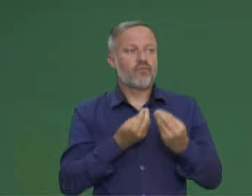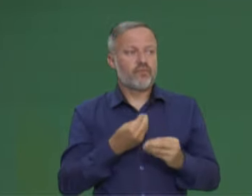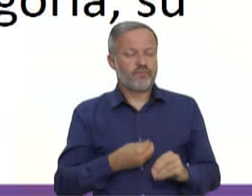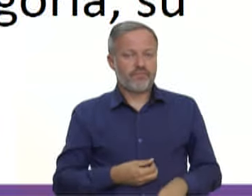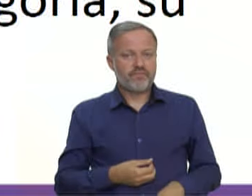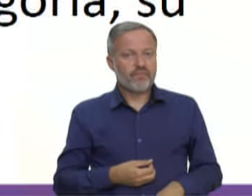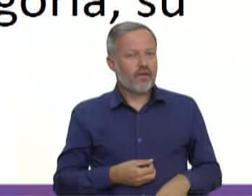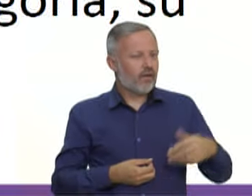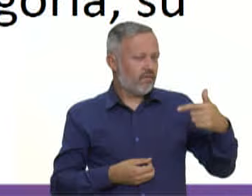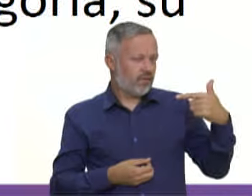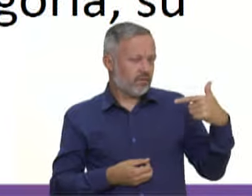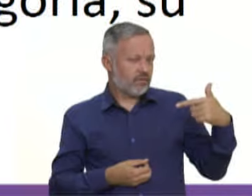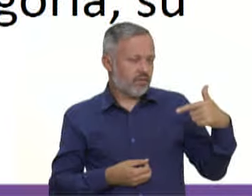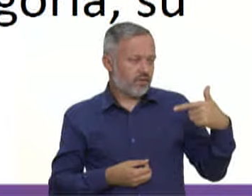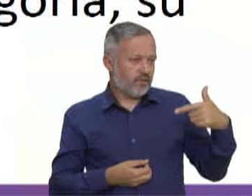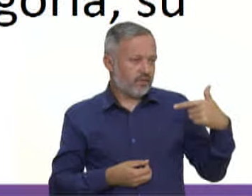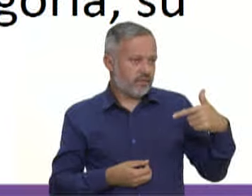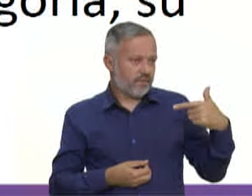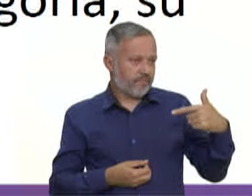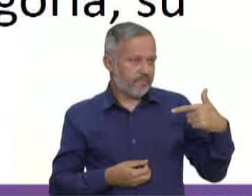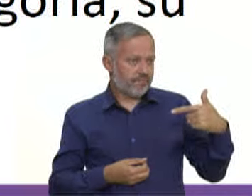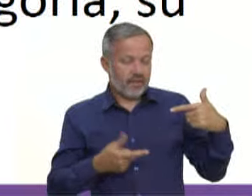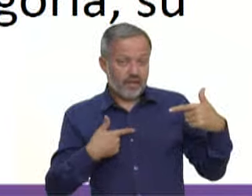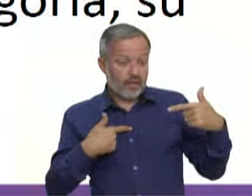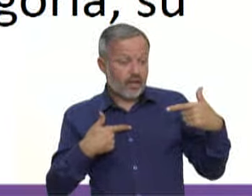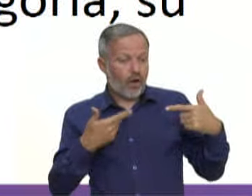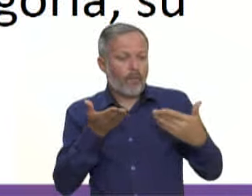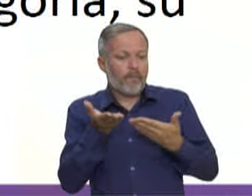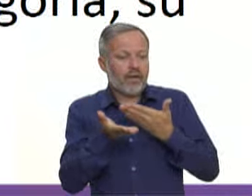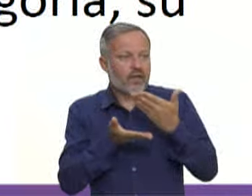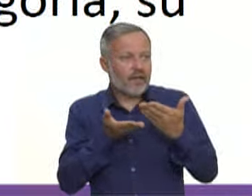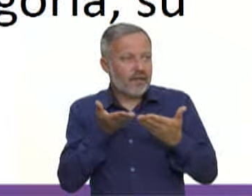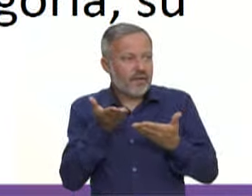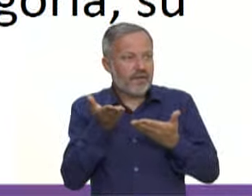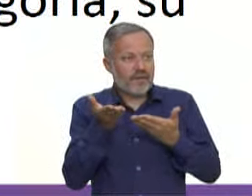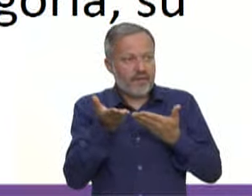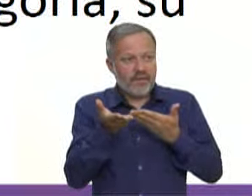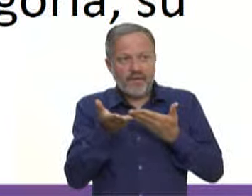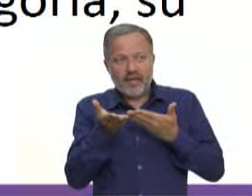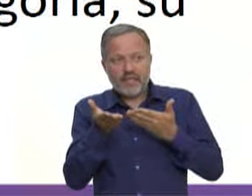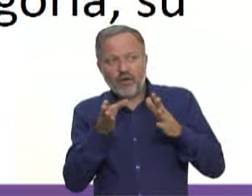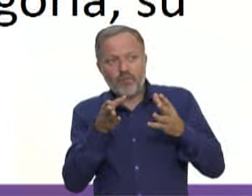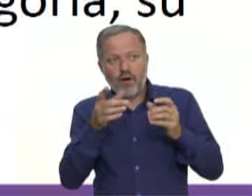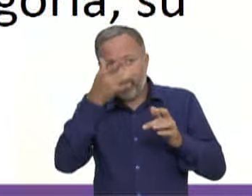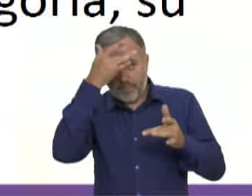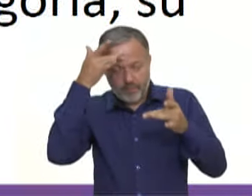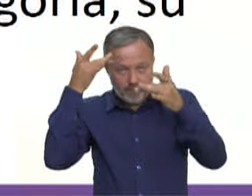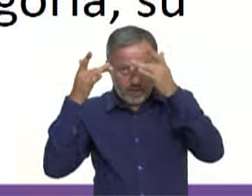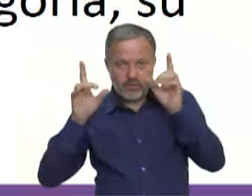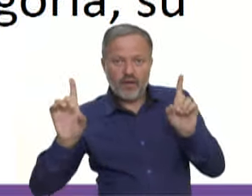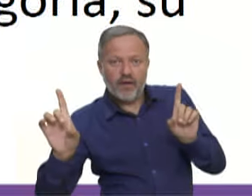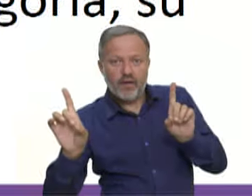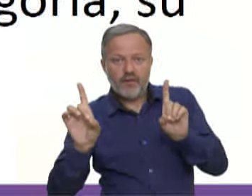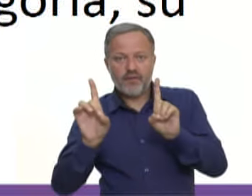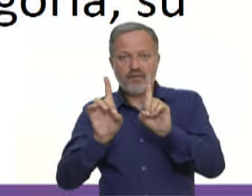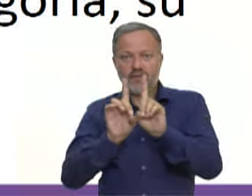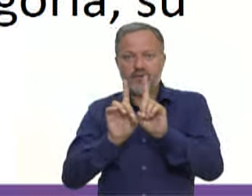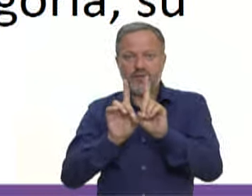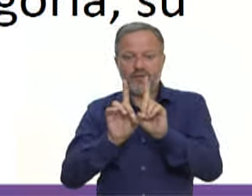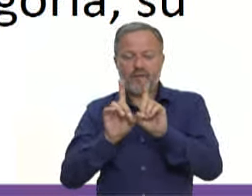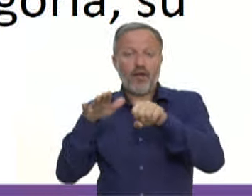2. Maneira de nombrar a uma persona al dirigir-se a ella ou al